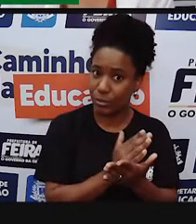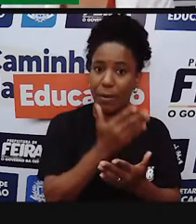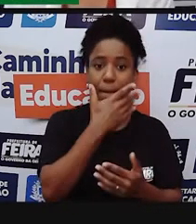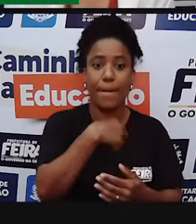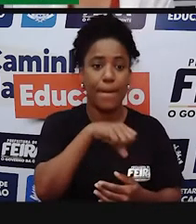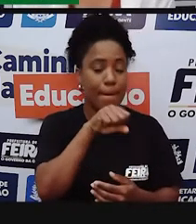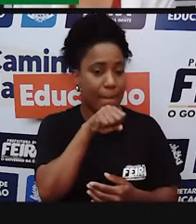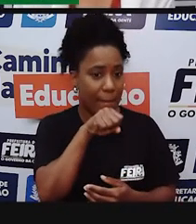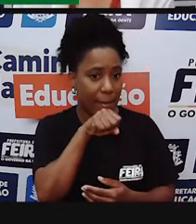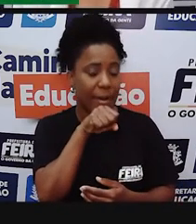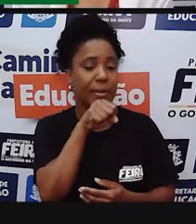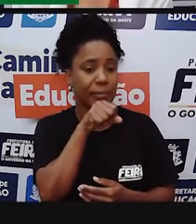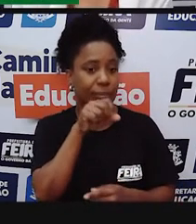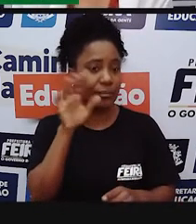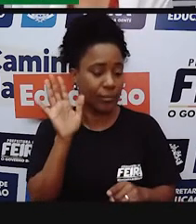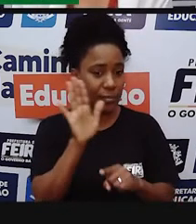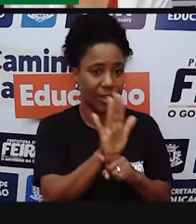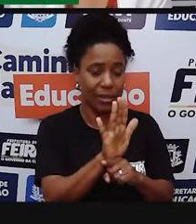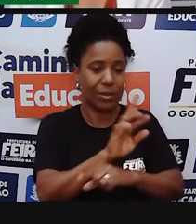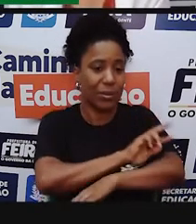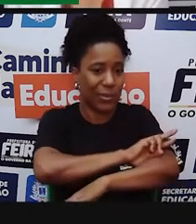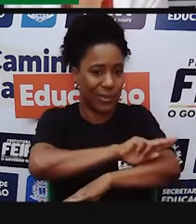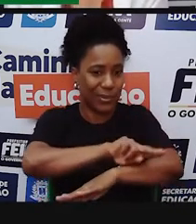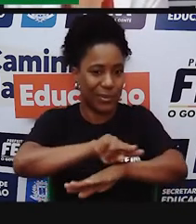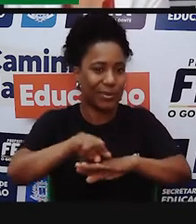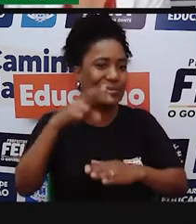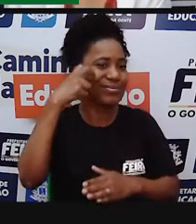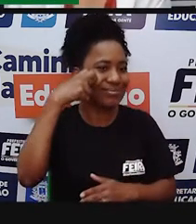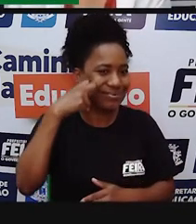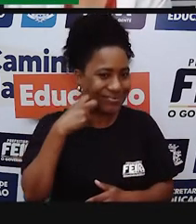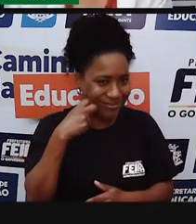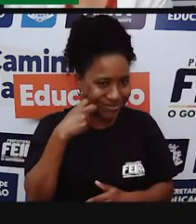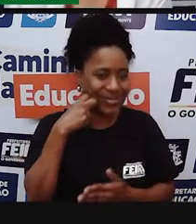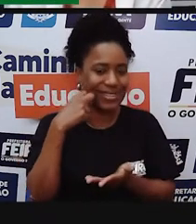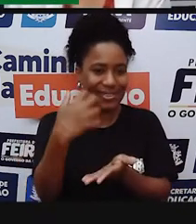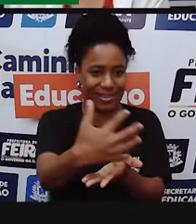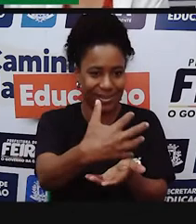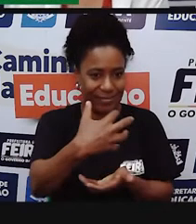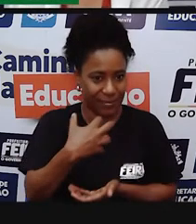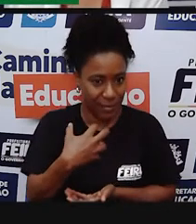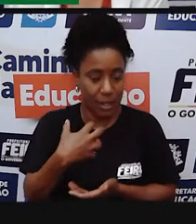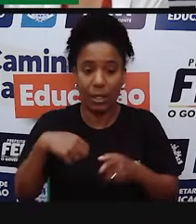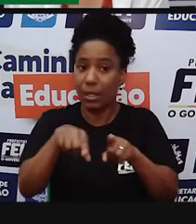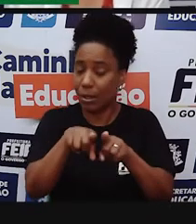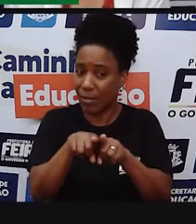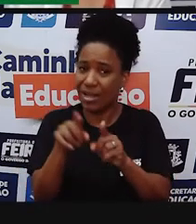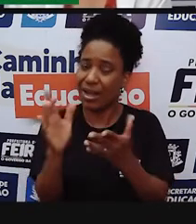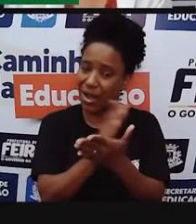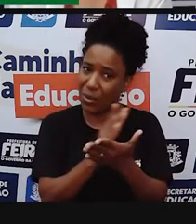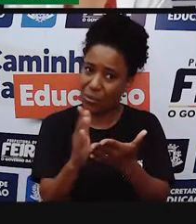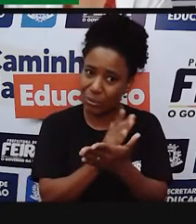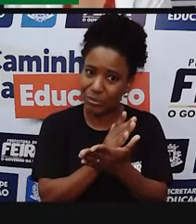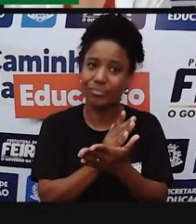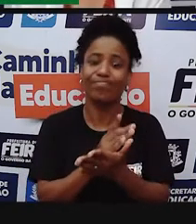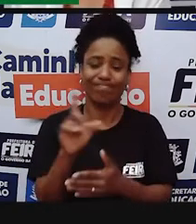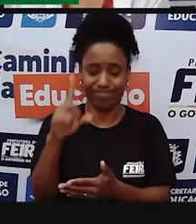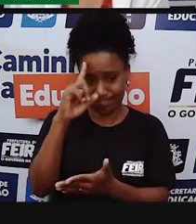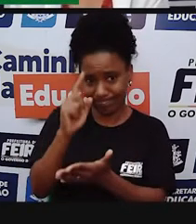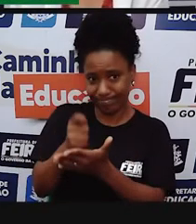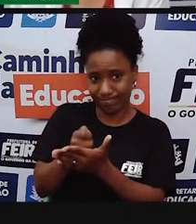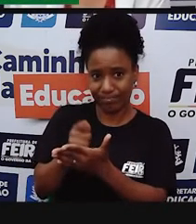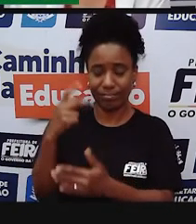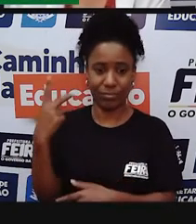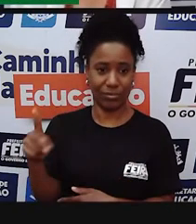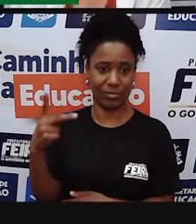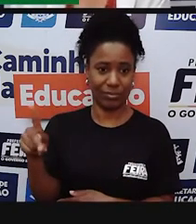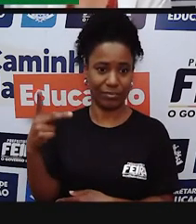diferentes origens origens étnicas entre diferentes opções sexuais e algumas crianças